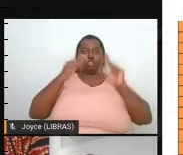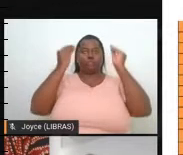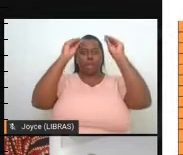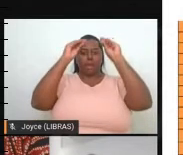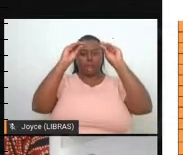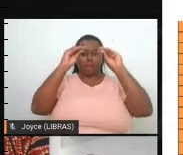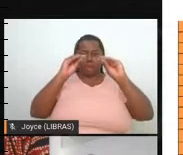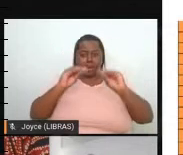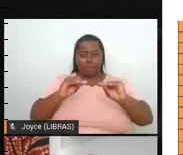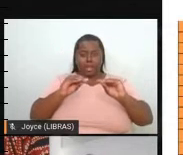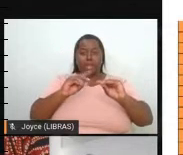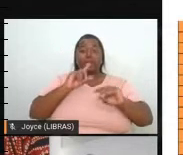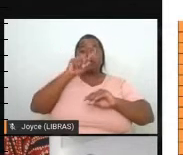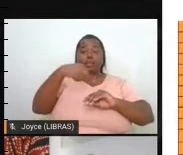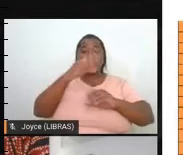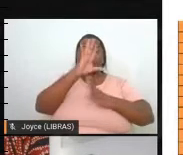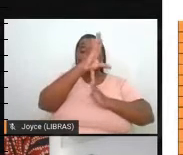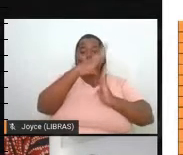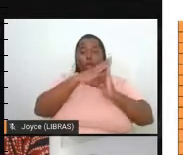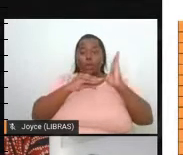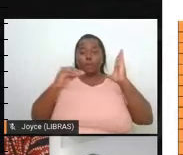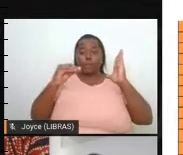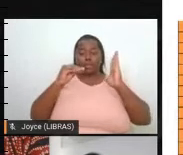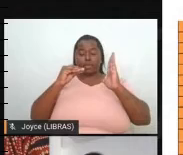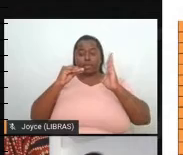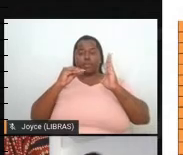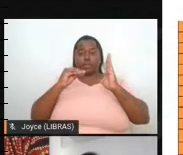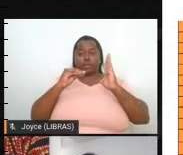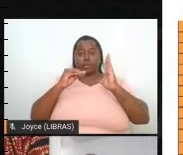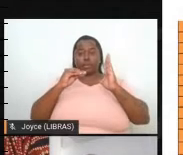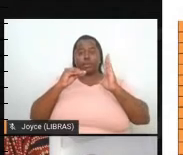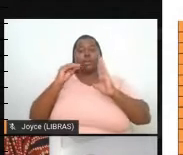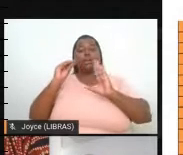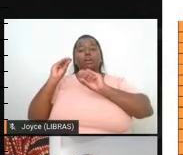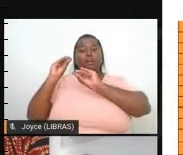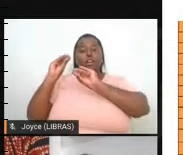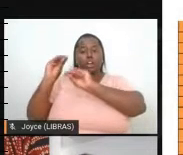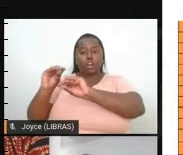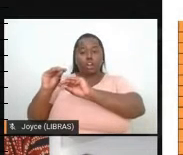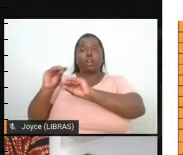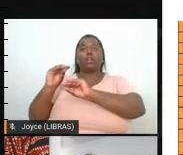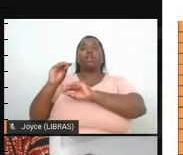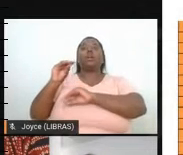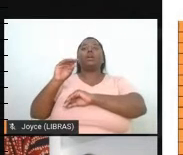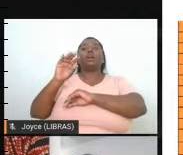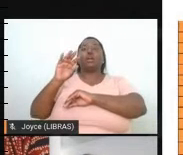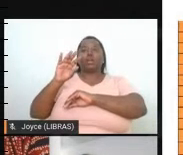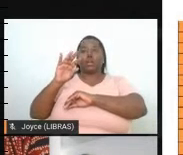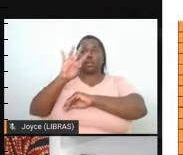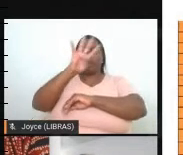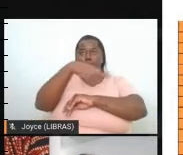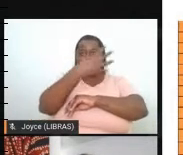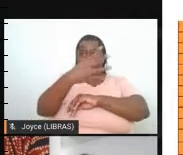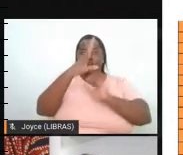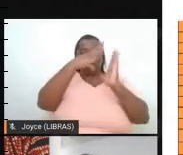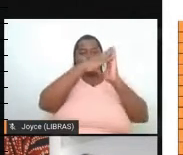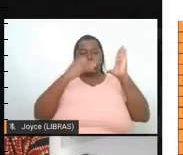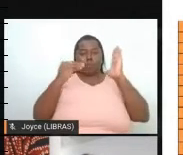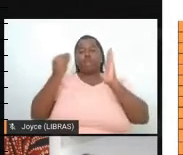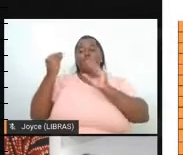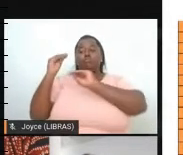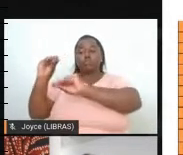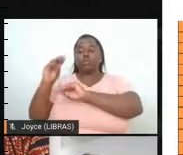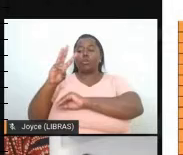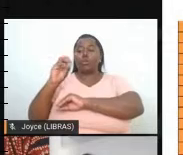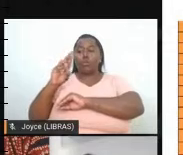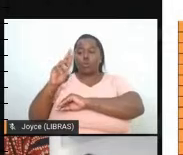Depois a gente copia essa questão do Excel aqui, né, para um Word, ou que fica mais fácil, né? Aqui está o Excel,